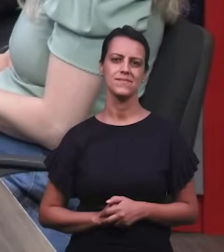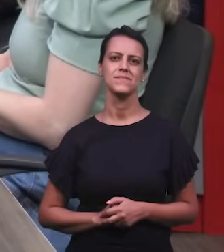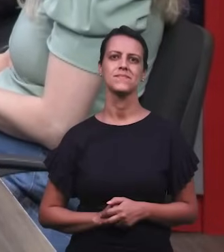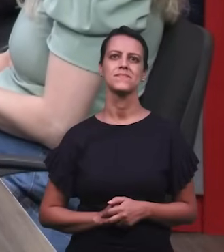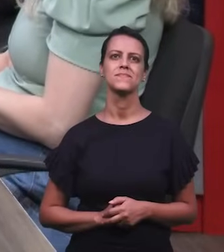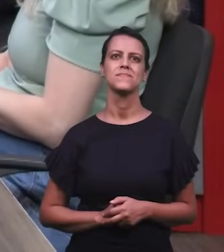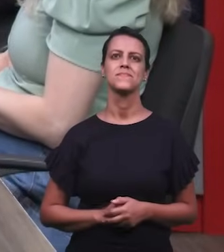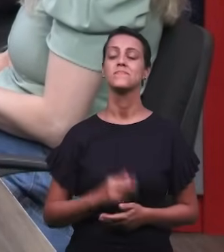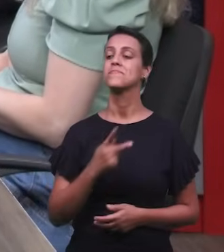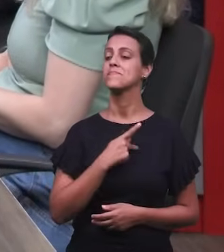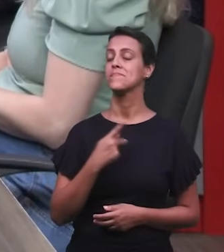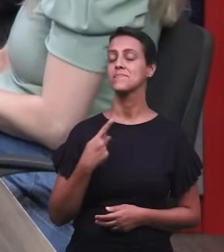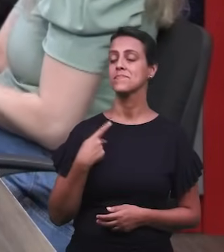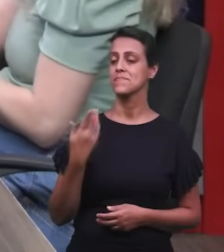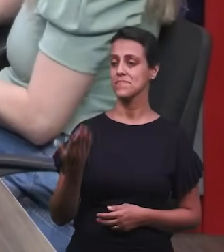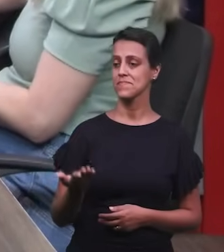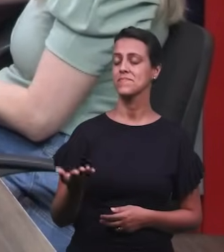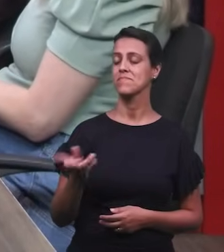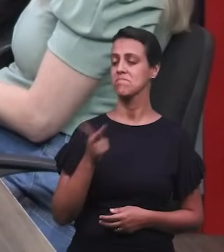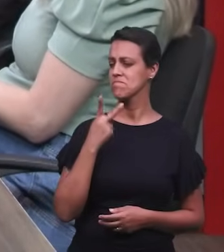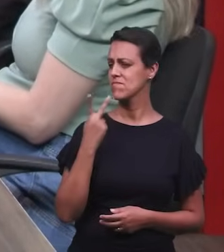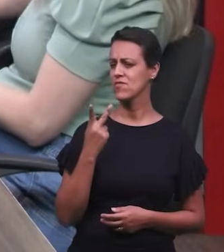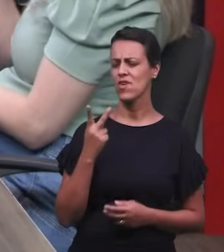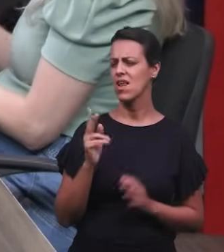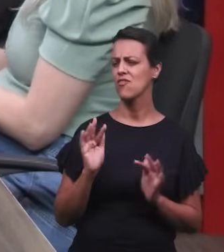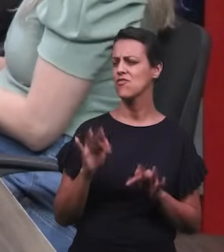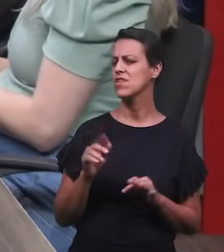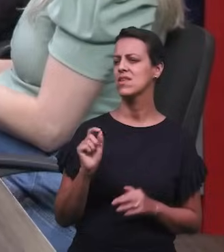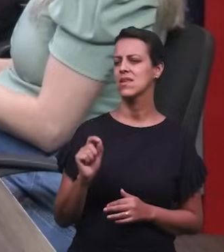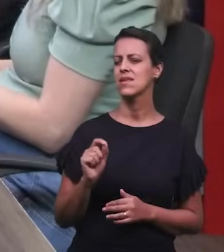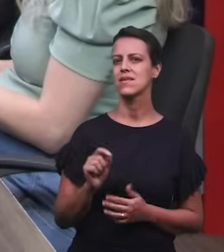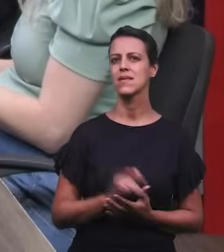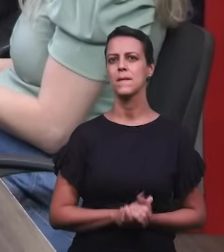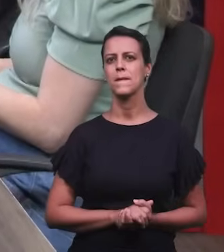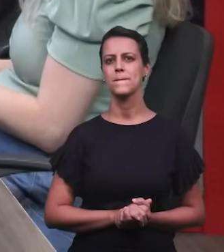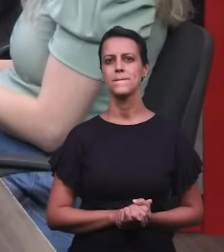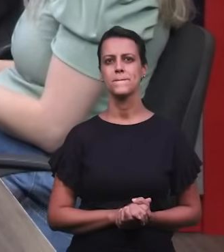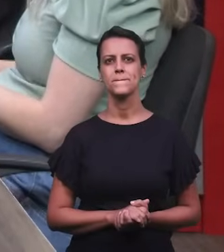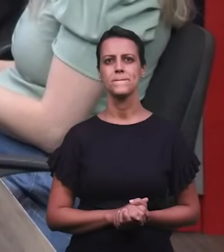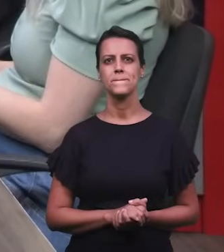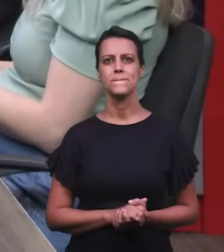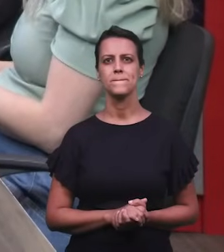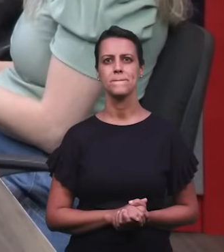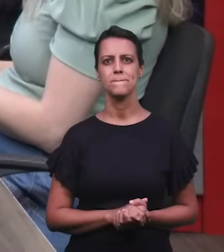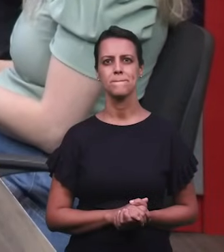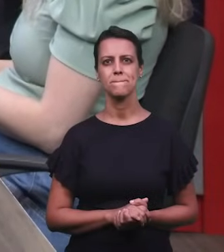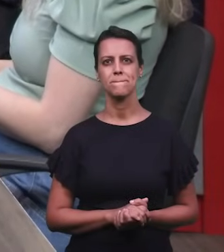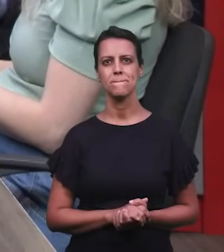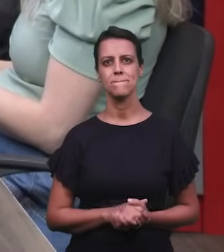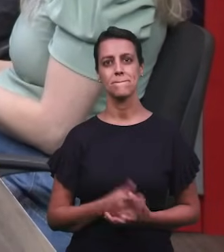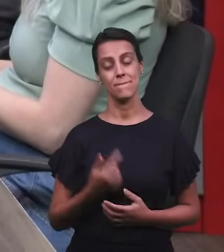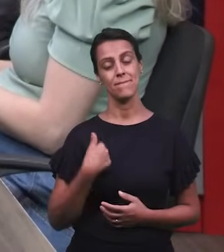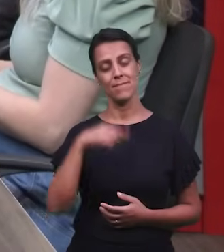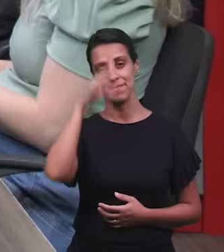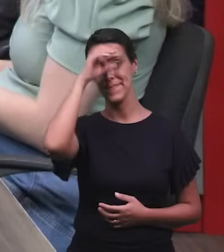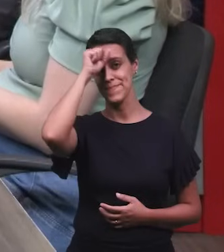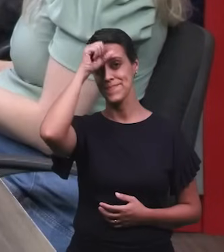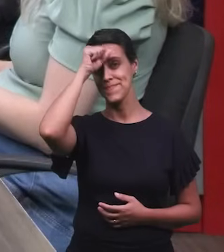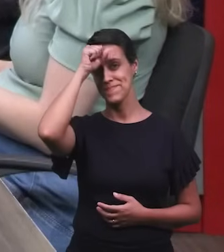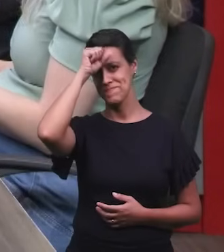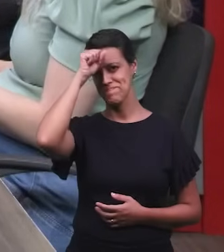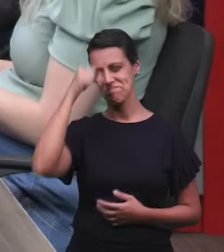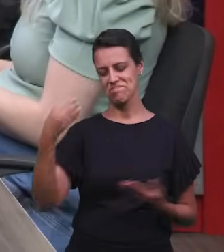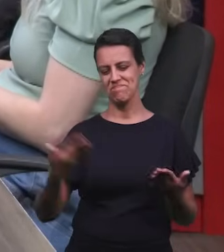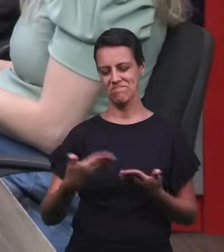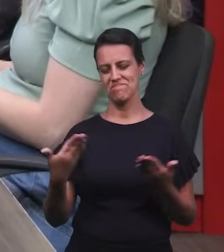desse programa, eu queria que o senhor fizesse as considerações finais. Só reforçar, para mim foi um grande aprendizado também, né? Glória a Porque